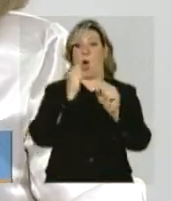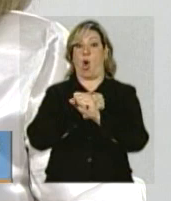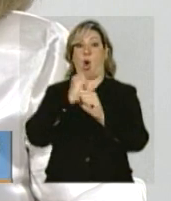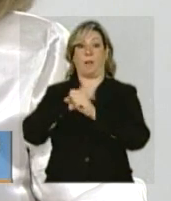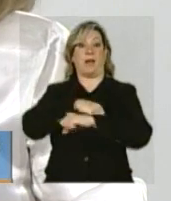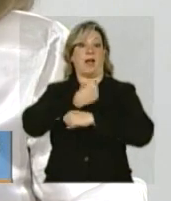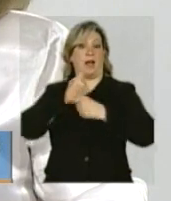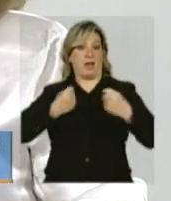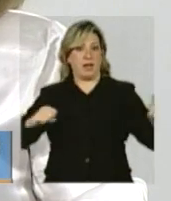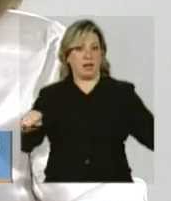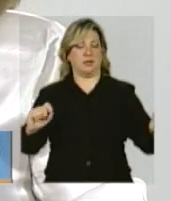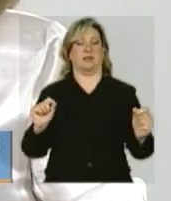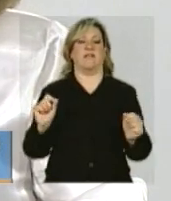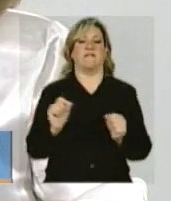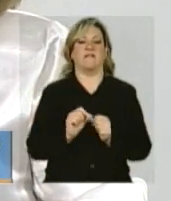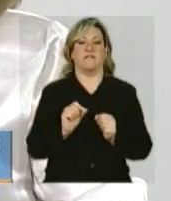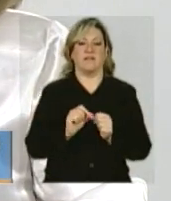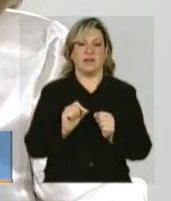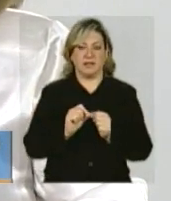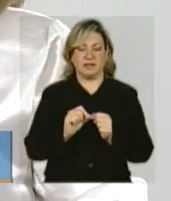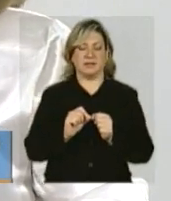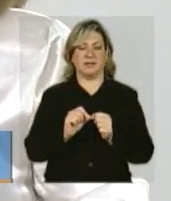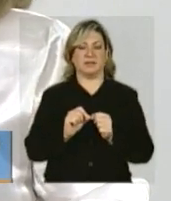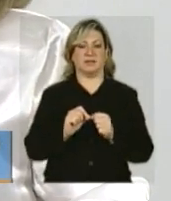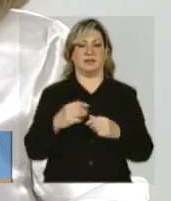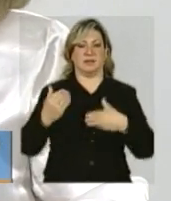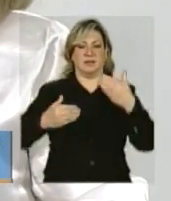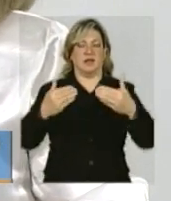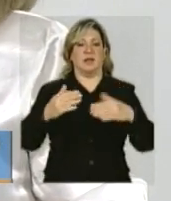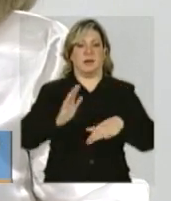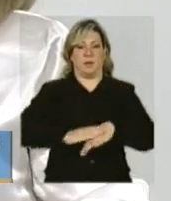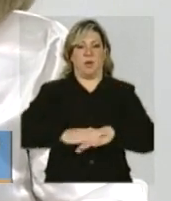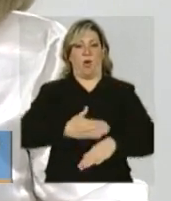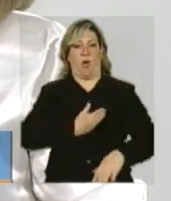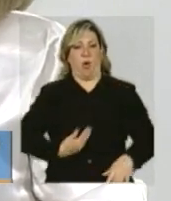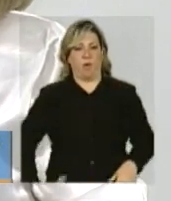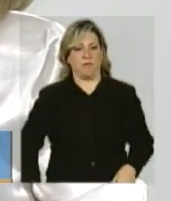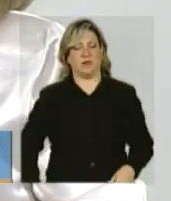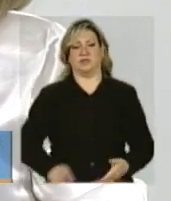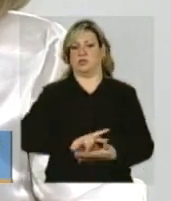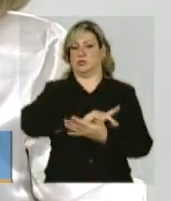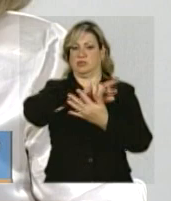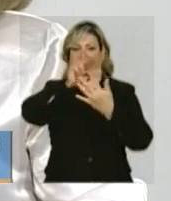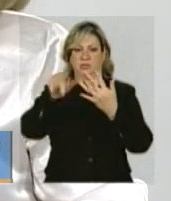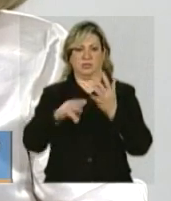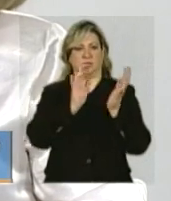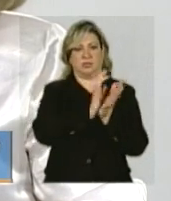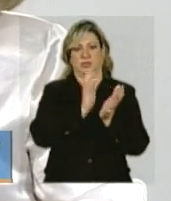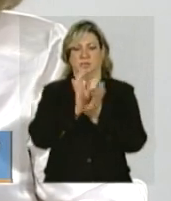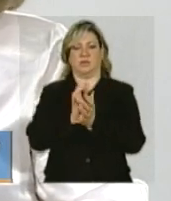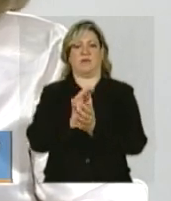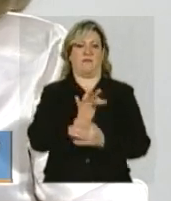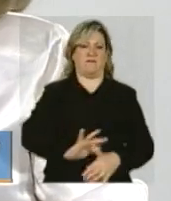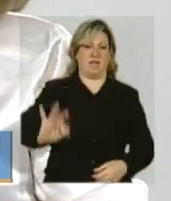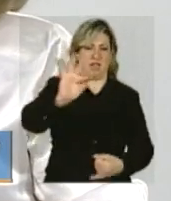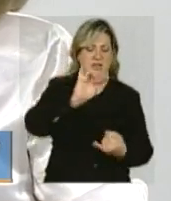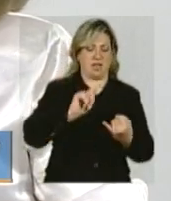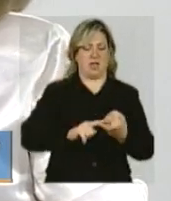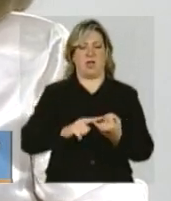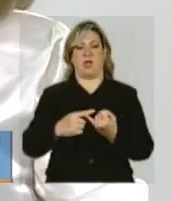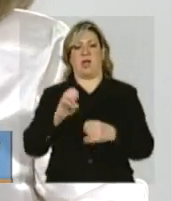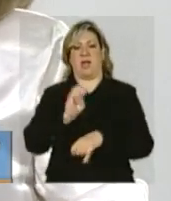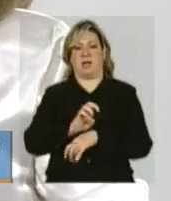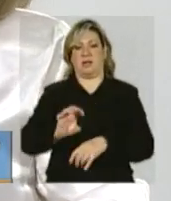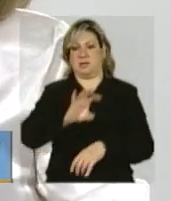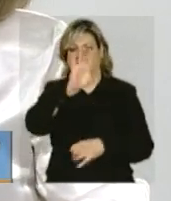porte desenvolvidas pelo governo, né, nas suas diversas instâncias, federal, estadual ou